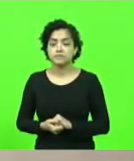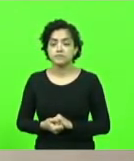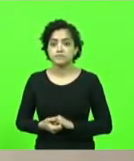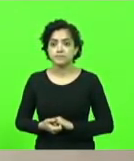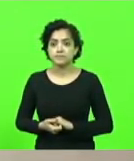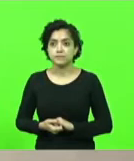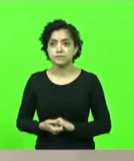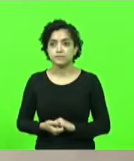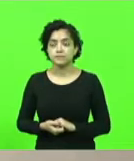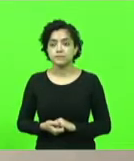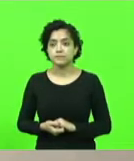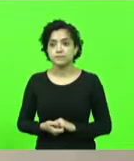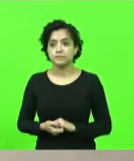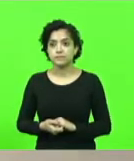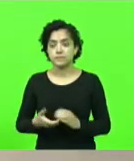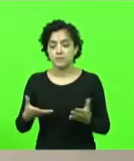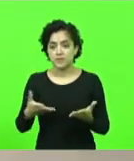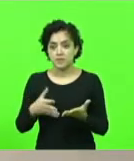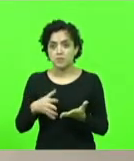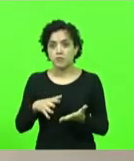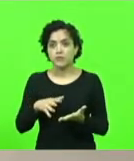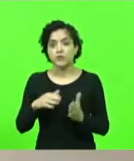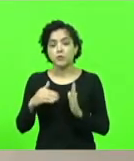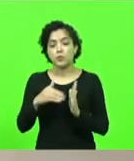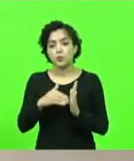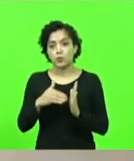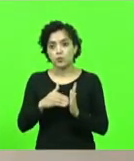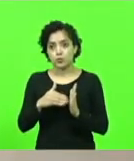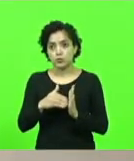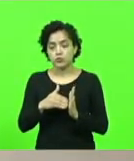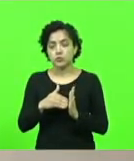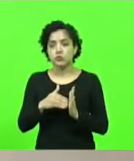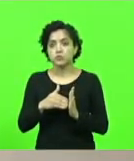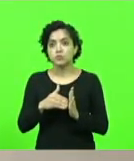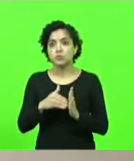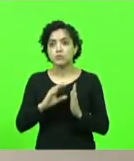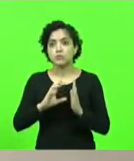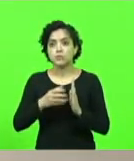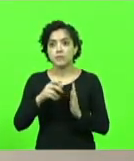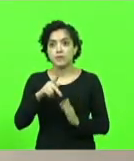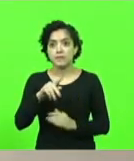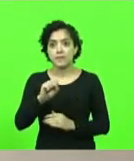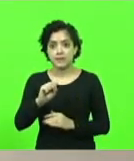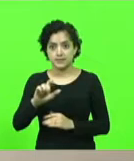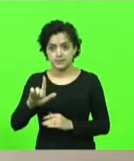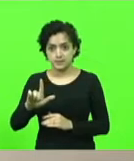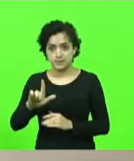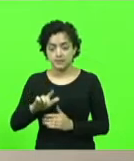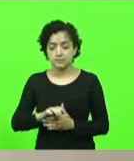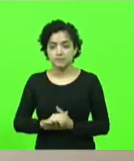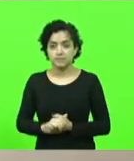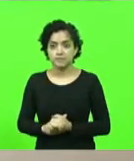Ah e por fim o último horário do bloco dos partidos é do psl